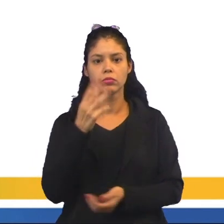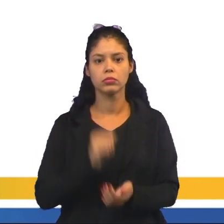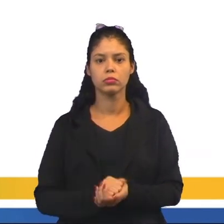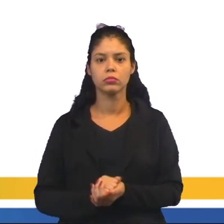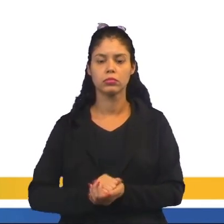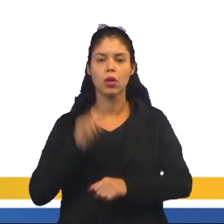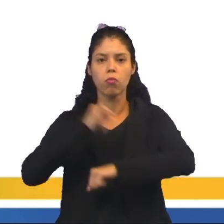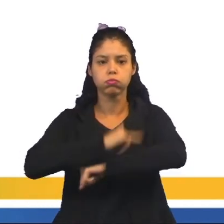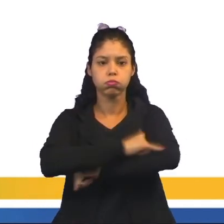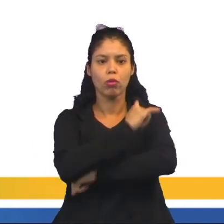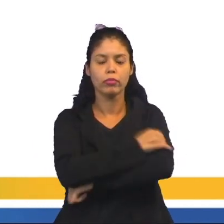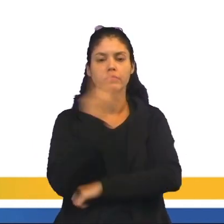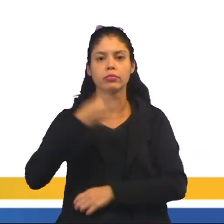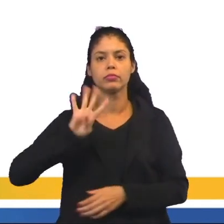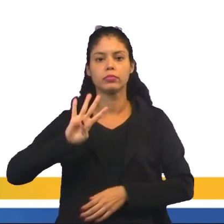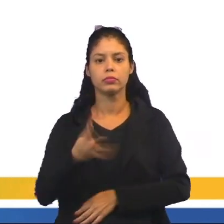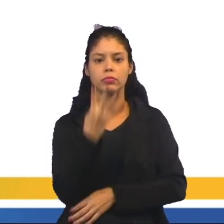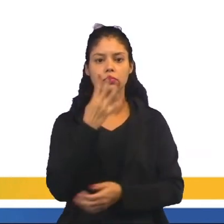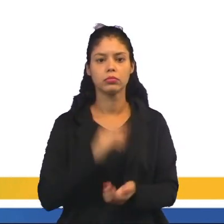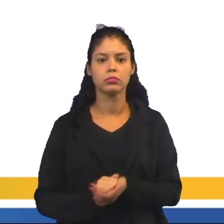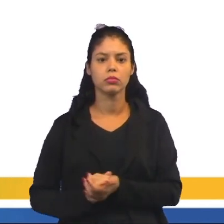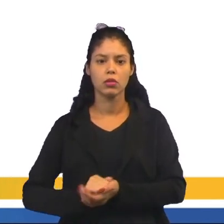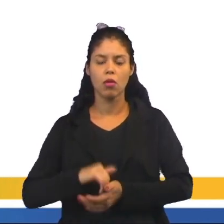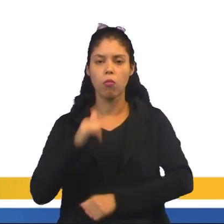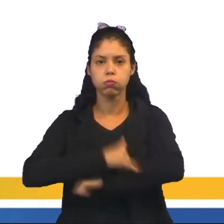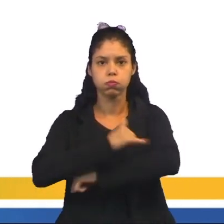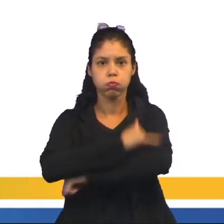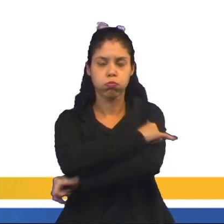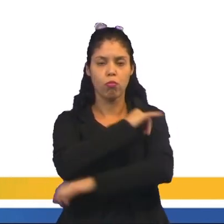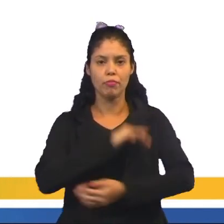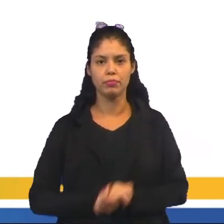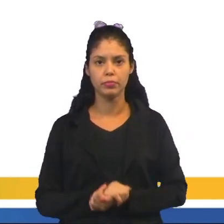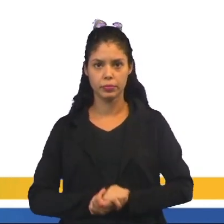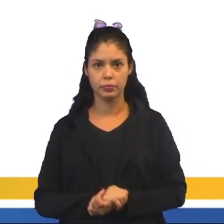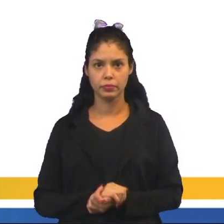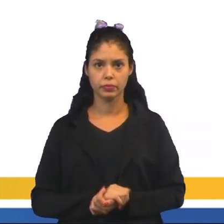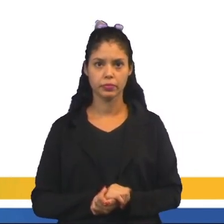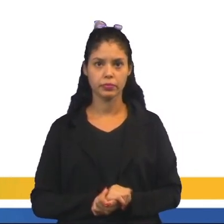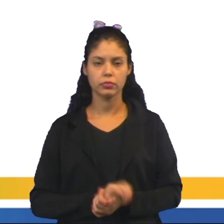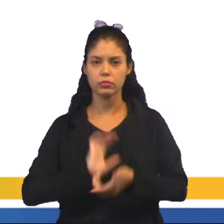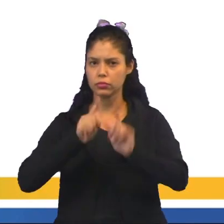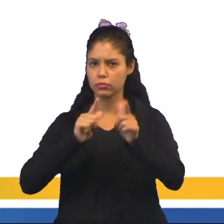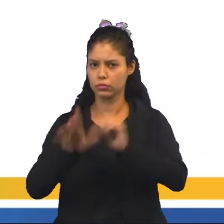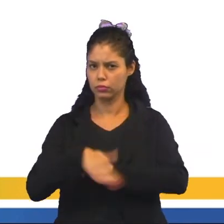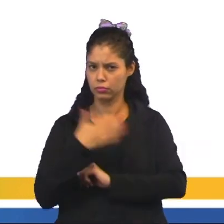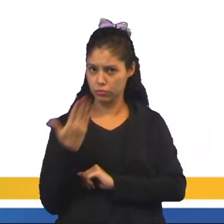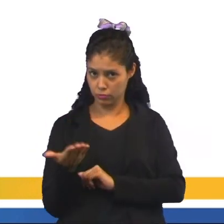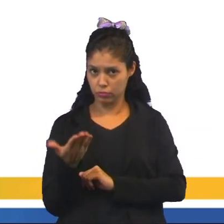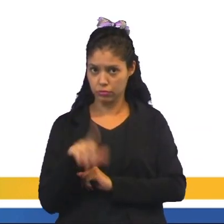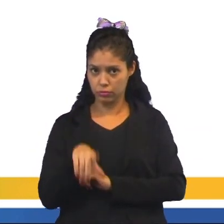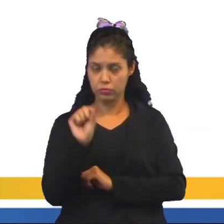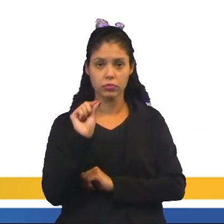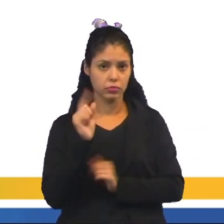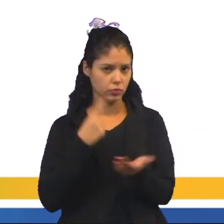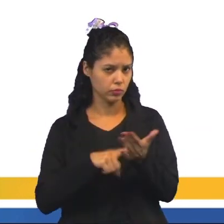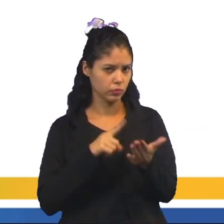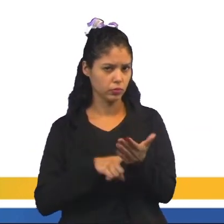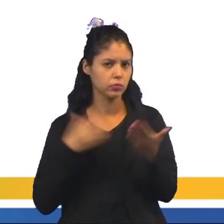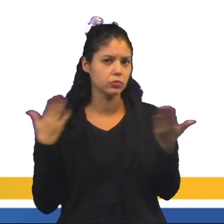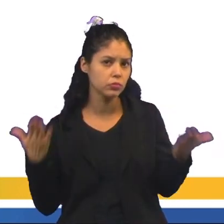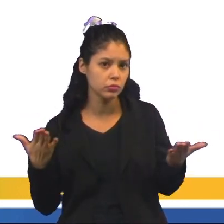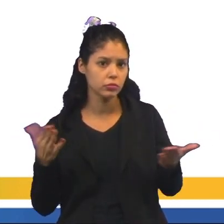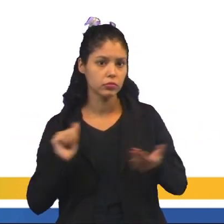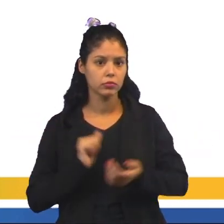chance de obesidade e letra D, 4 vezes chance de obesidade. Qual foi a alternativa que você escolheu de acordo com o que nós vimos